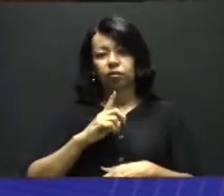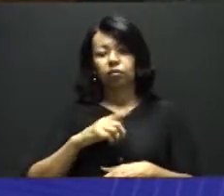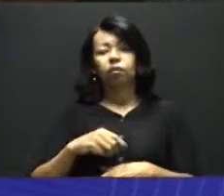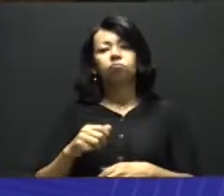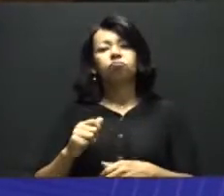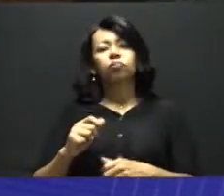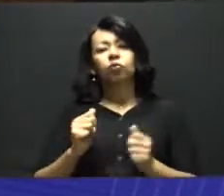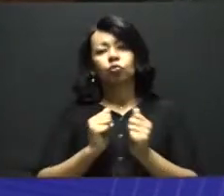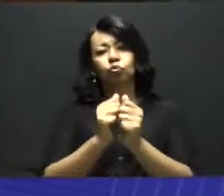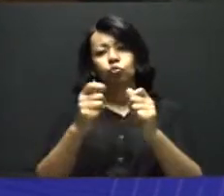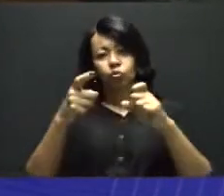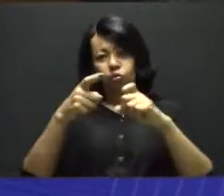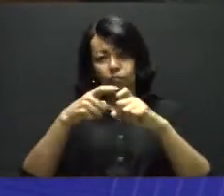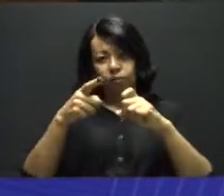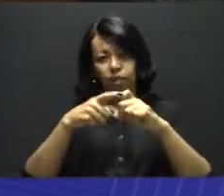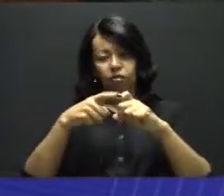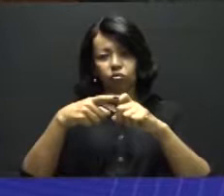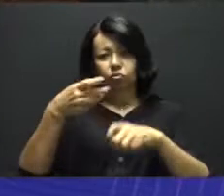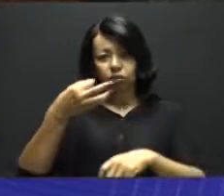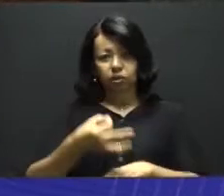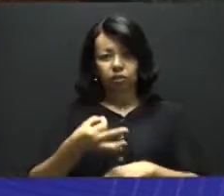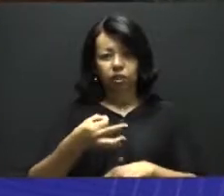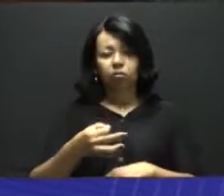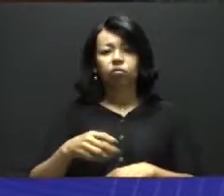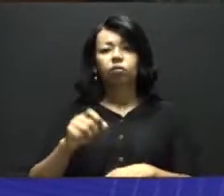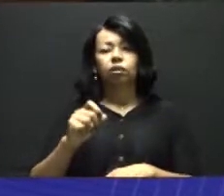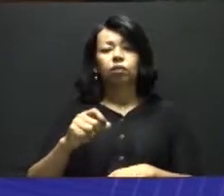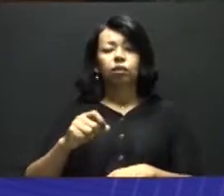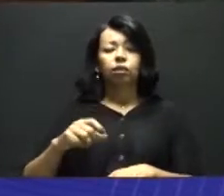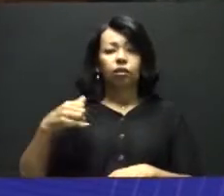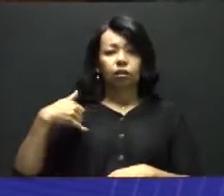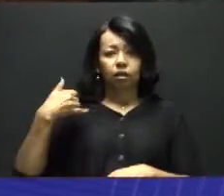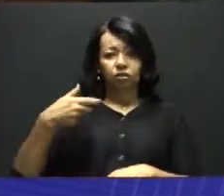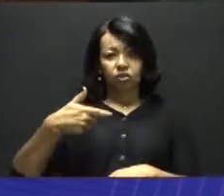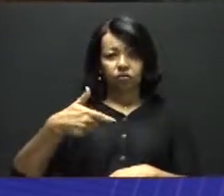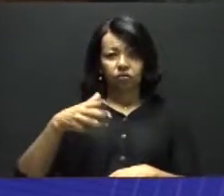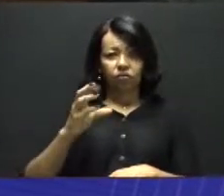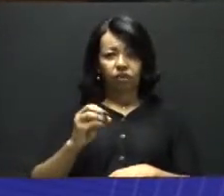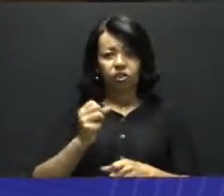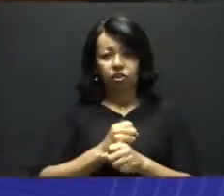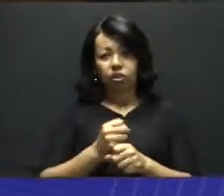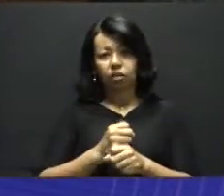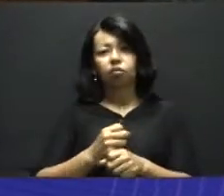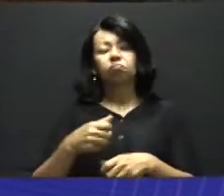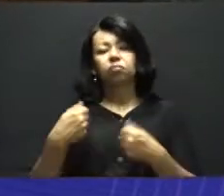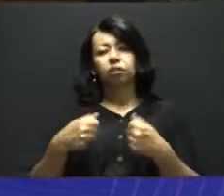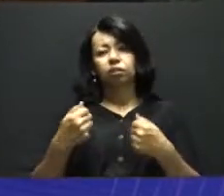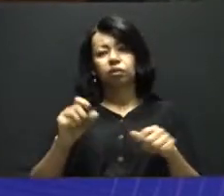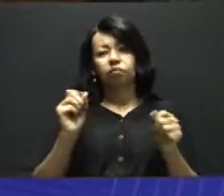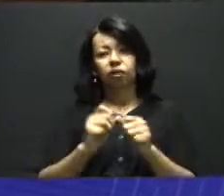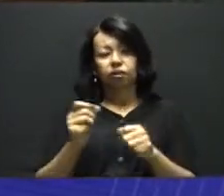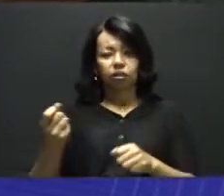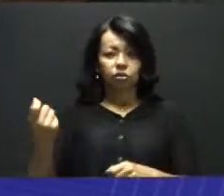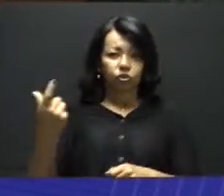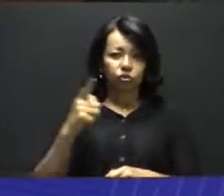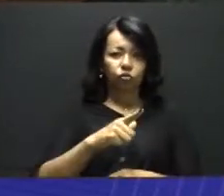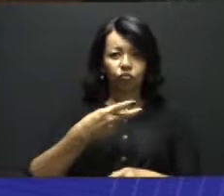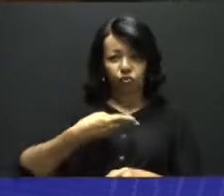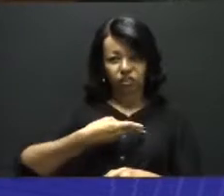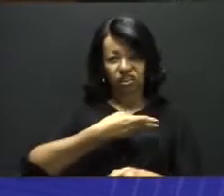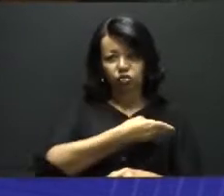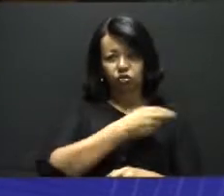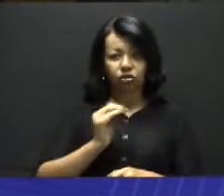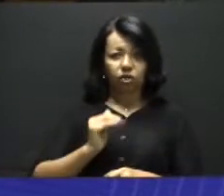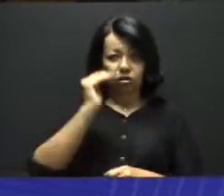médico sendo certo que aos 20 anos deverá realizar uma nova cirurgia na fase adulta